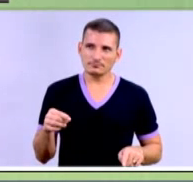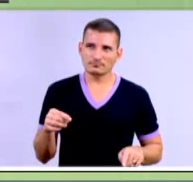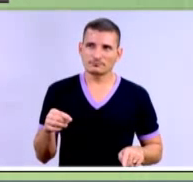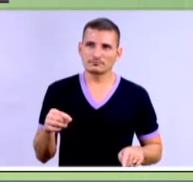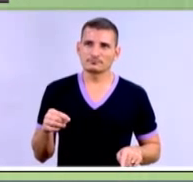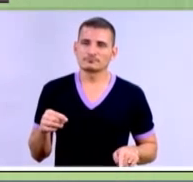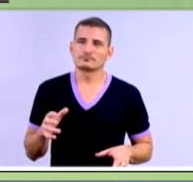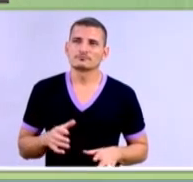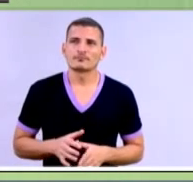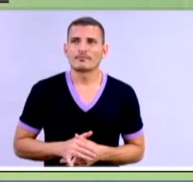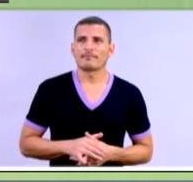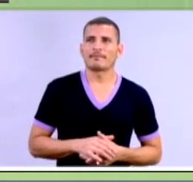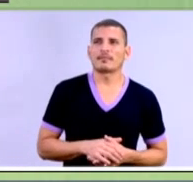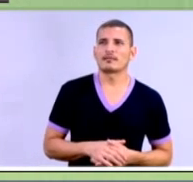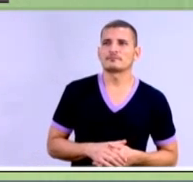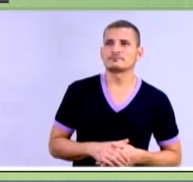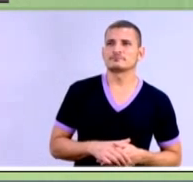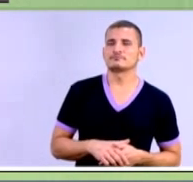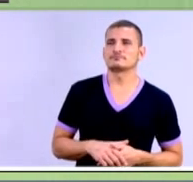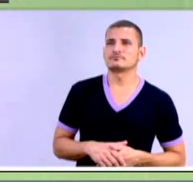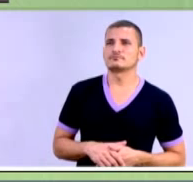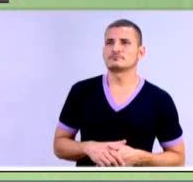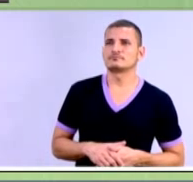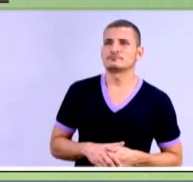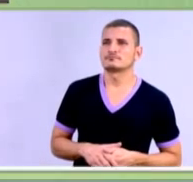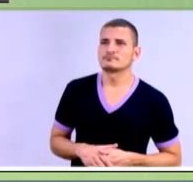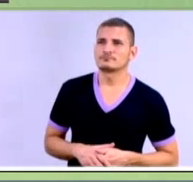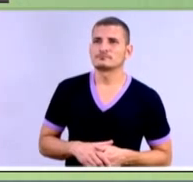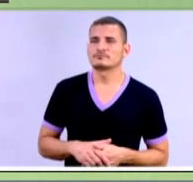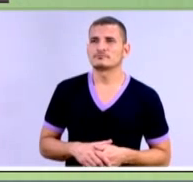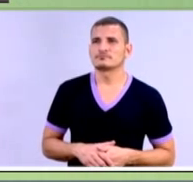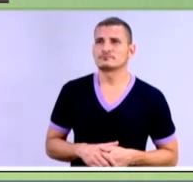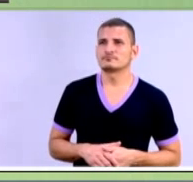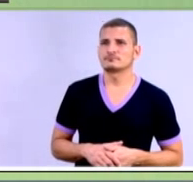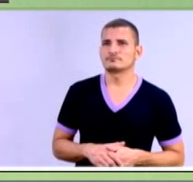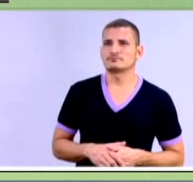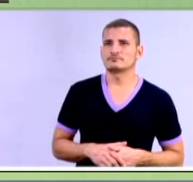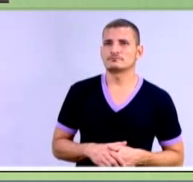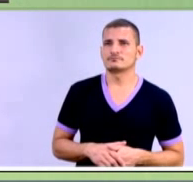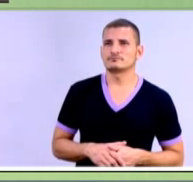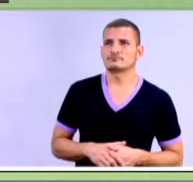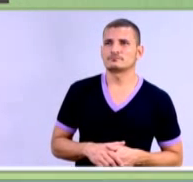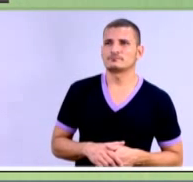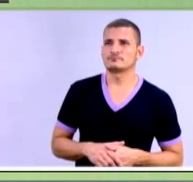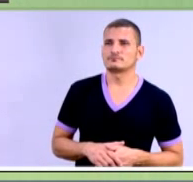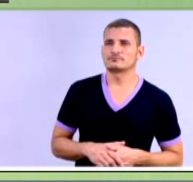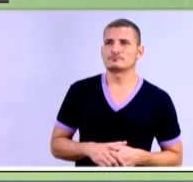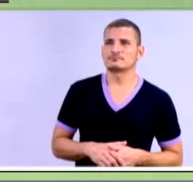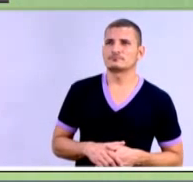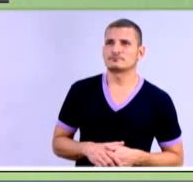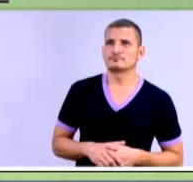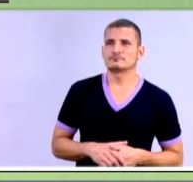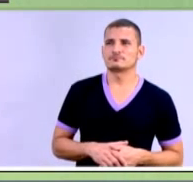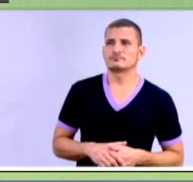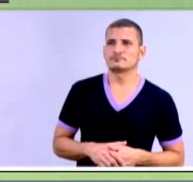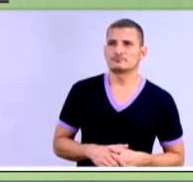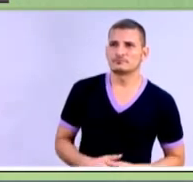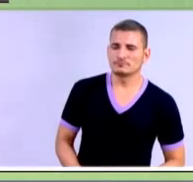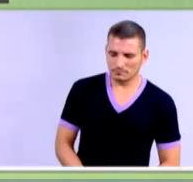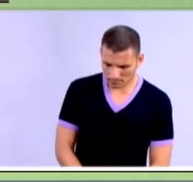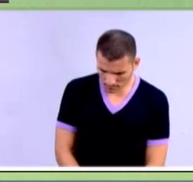trafegar, né, através desse jato d'água. E reparem na mão da pessoa aqui, a luz do laser está refletindo na